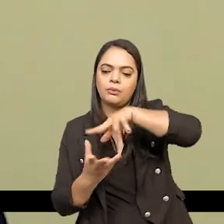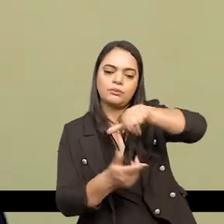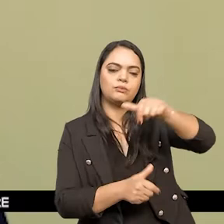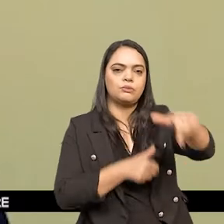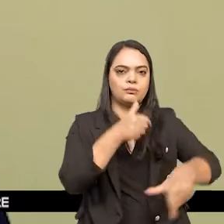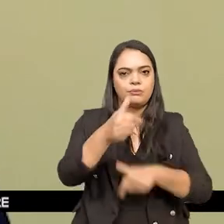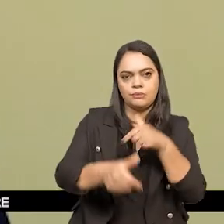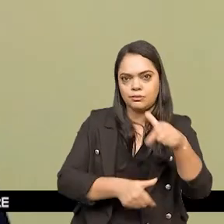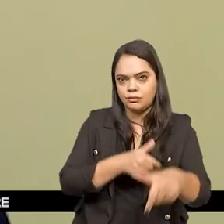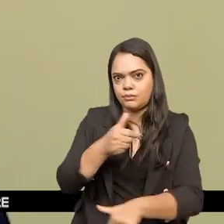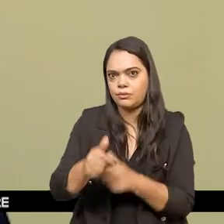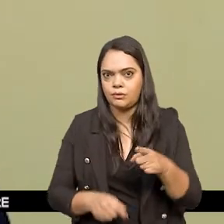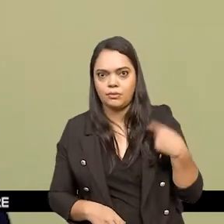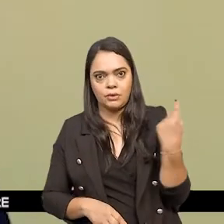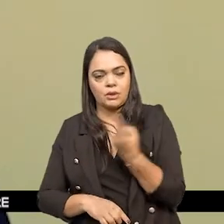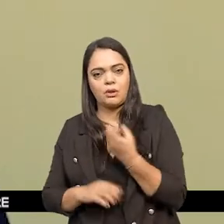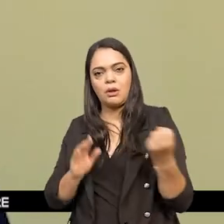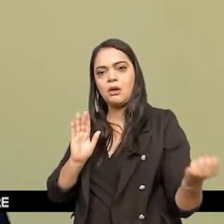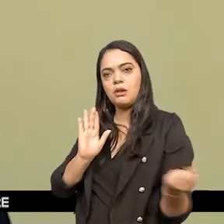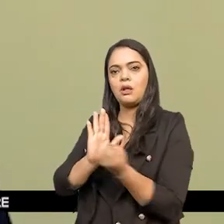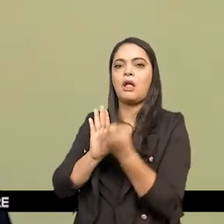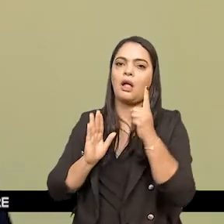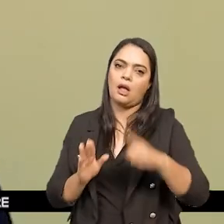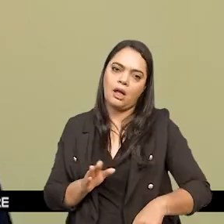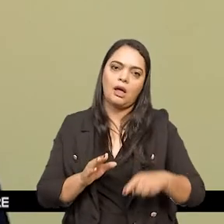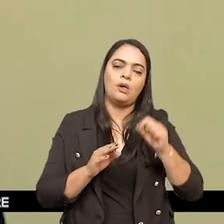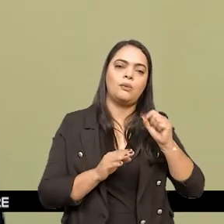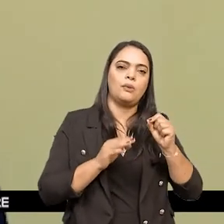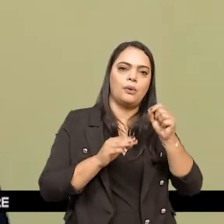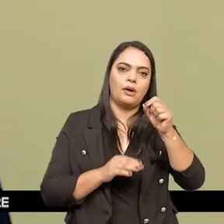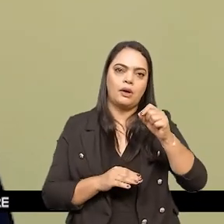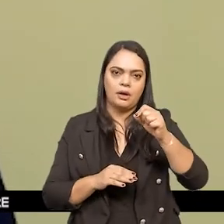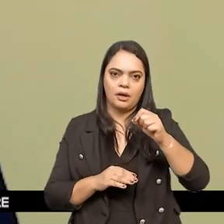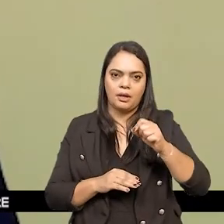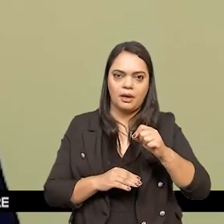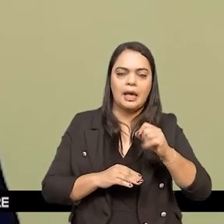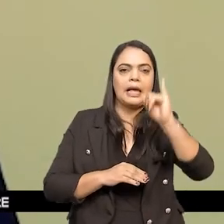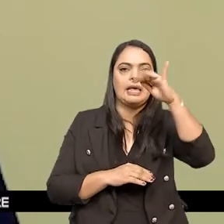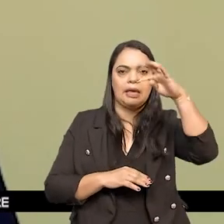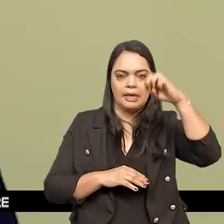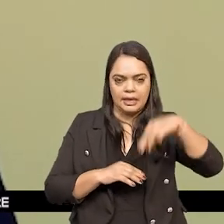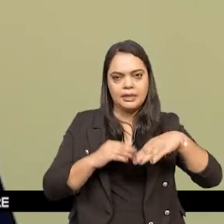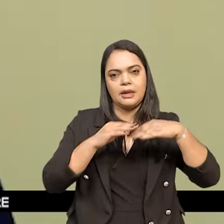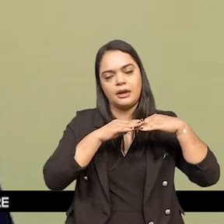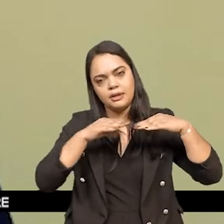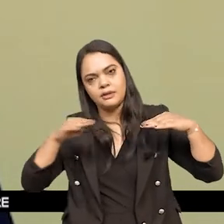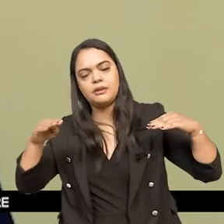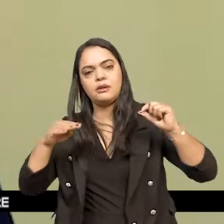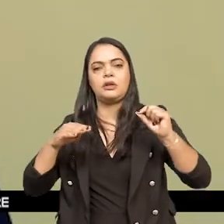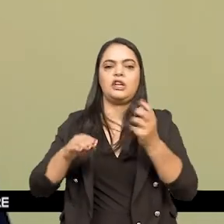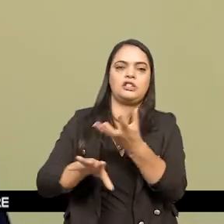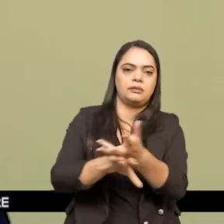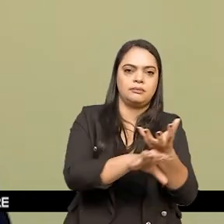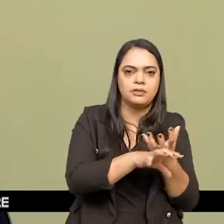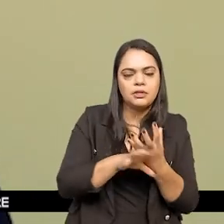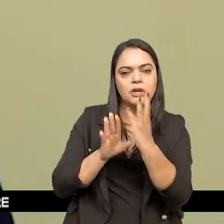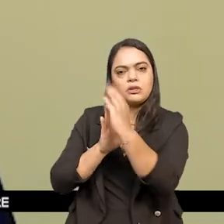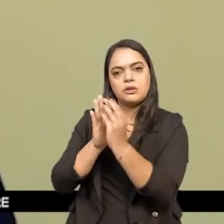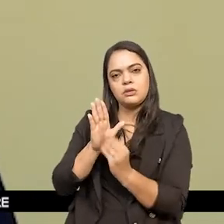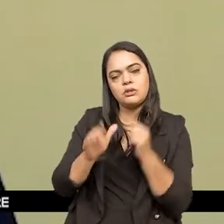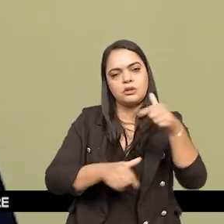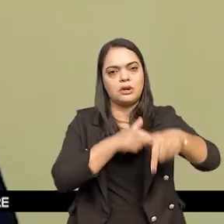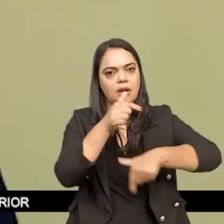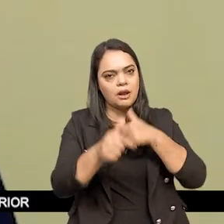trabalho. Nossas marcas são a inter- e a transdisciplinaridade de conteúdos e ações que promovam